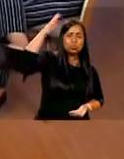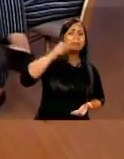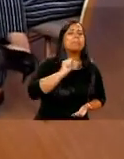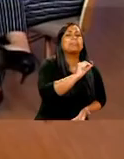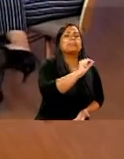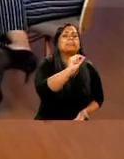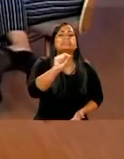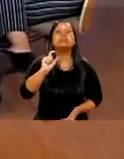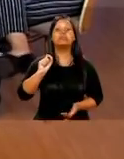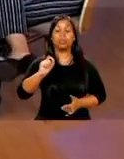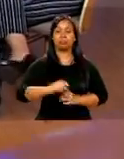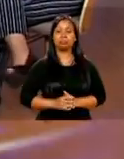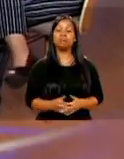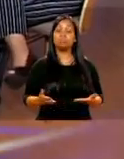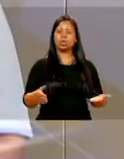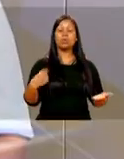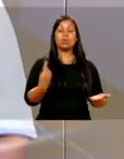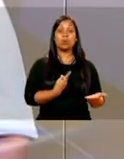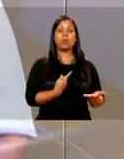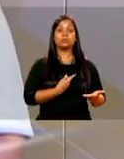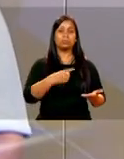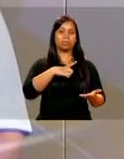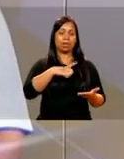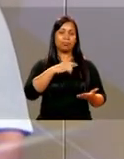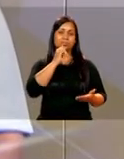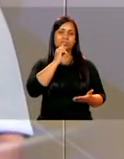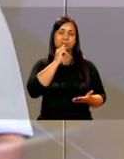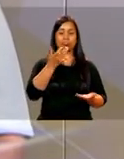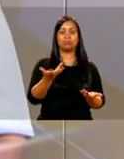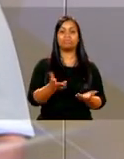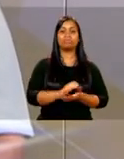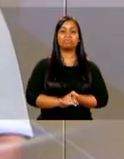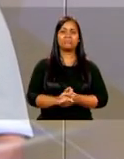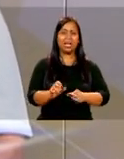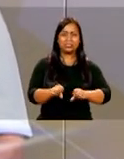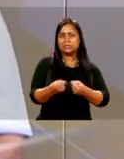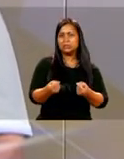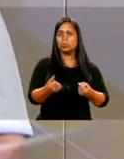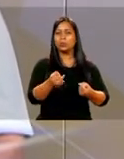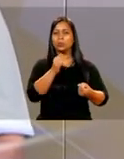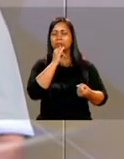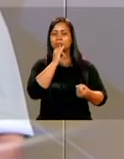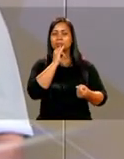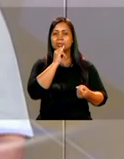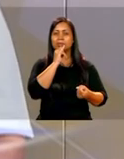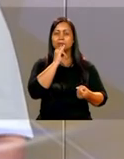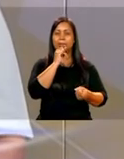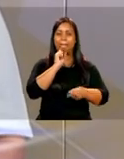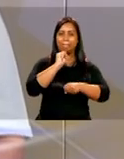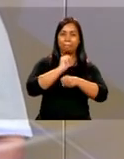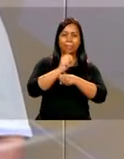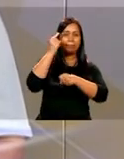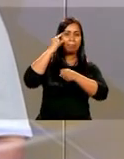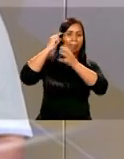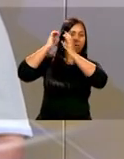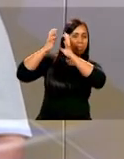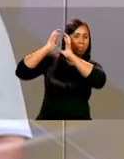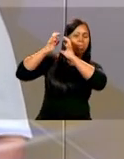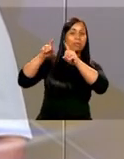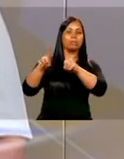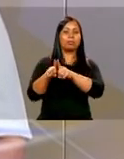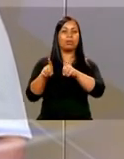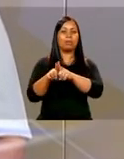pessoas? Bom, nós temos as lesões, né, que nós atendemos. Então, por exemplo, a questão da paralisia cerebral,